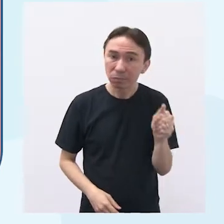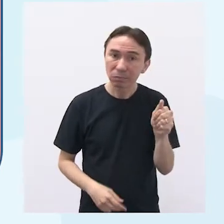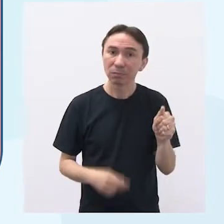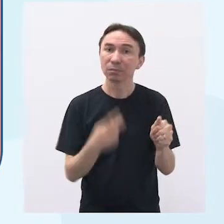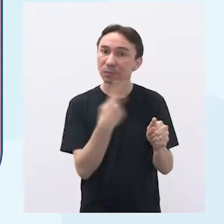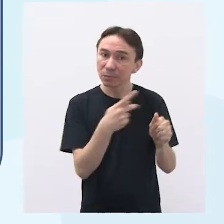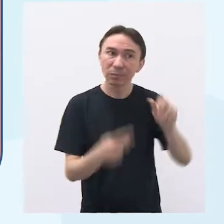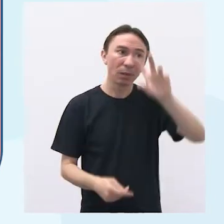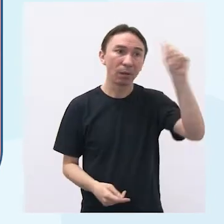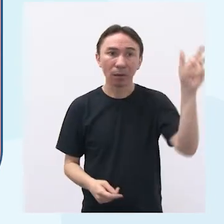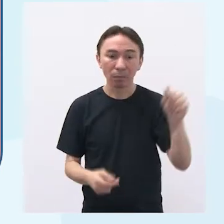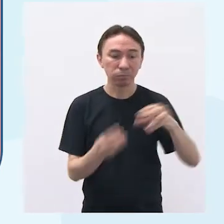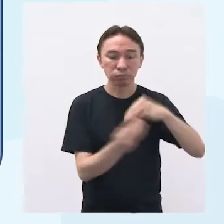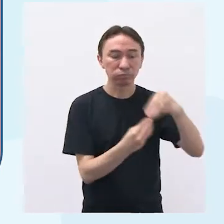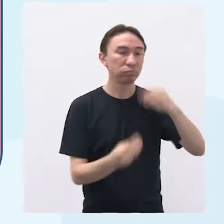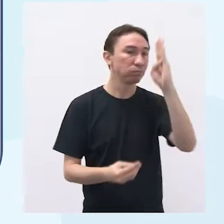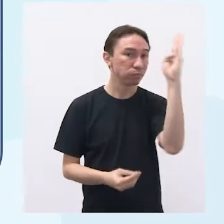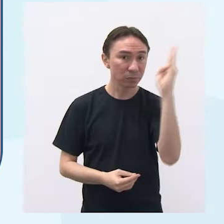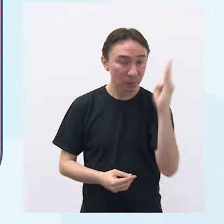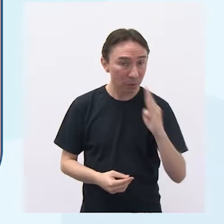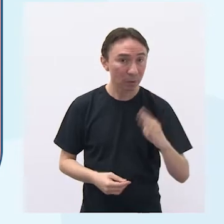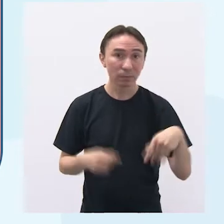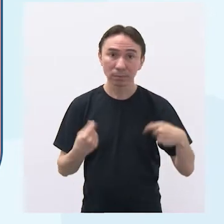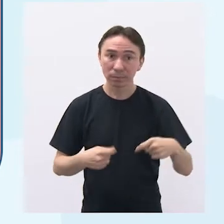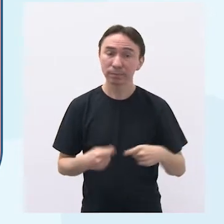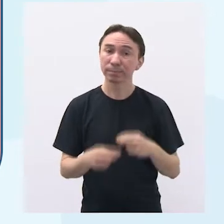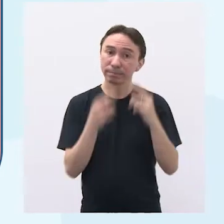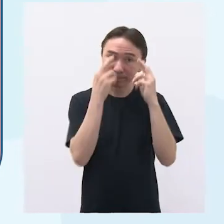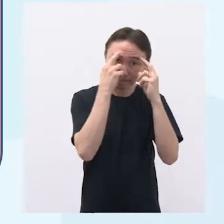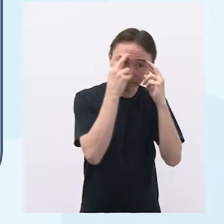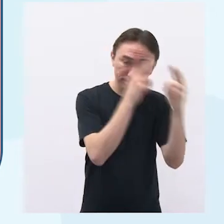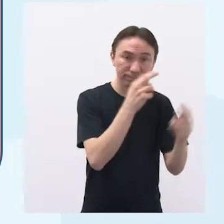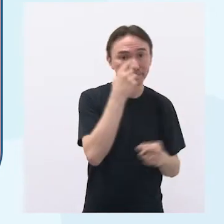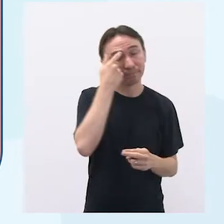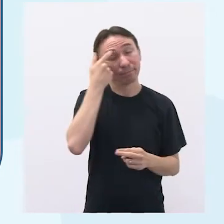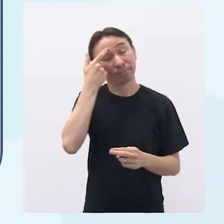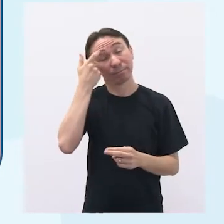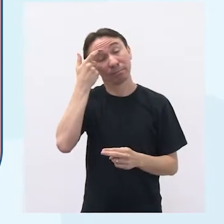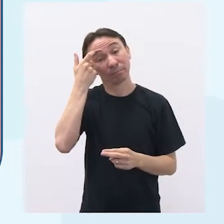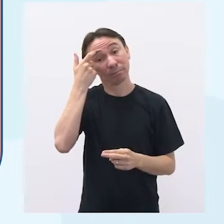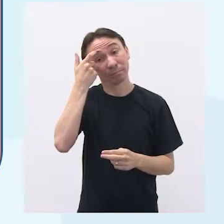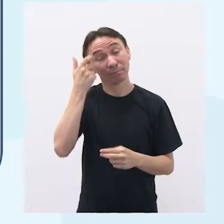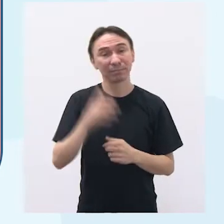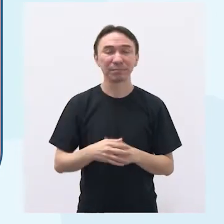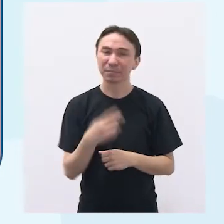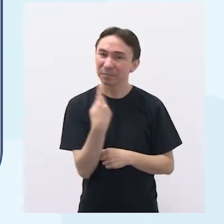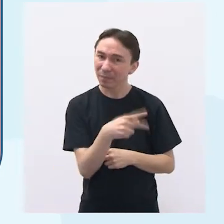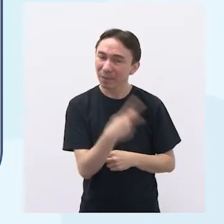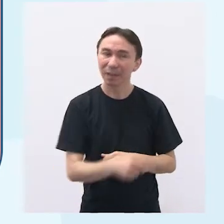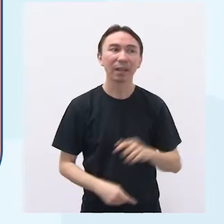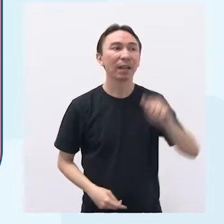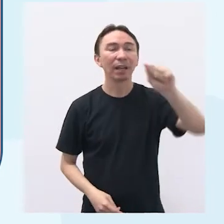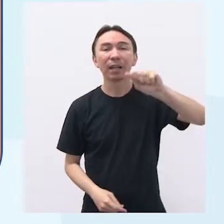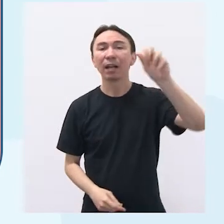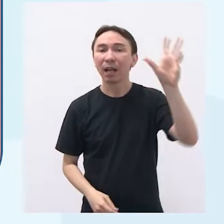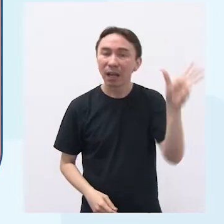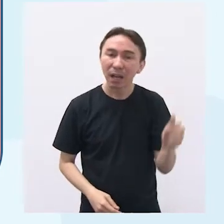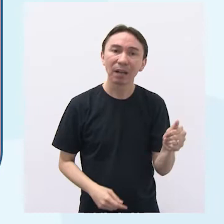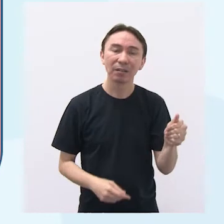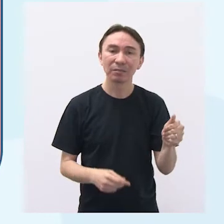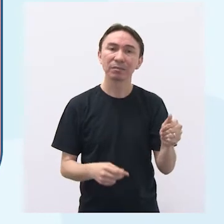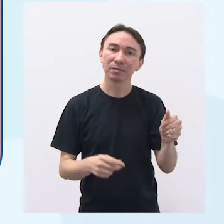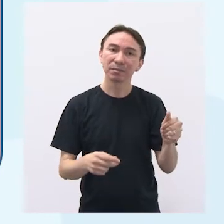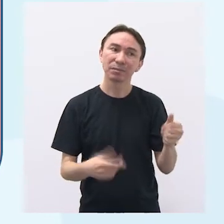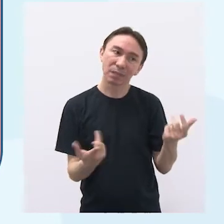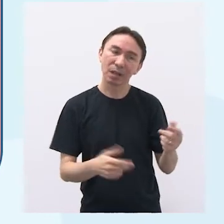vista a tratar da história da cultura da África, dos africanos e dos afrodescendentes